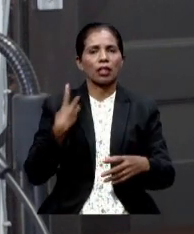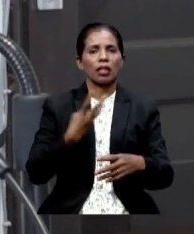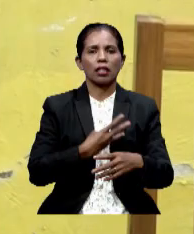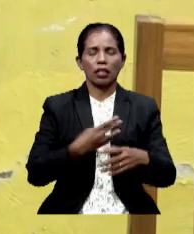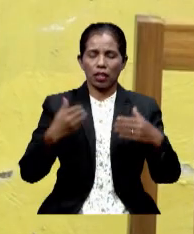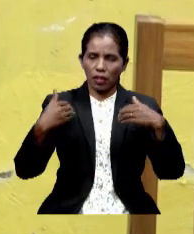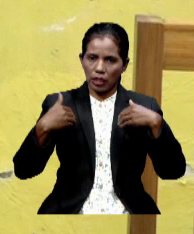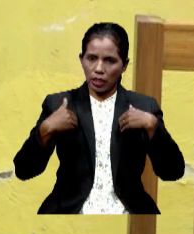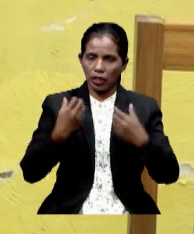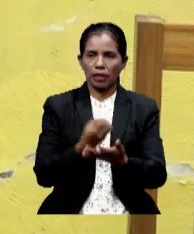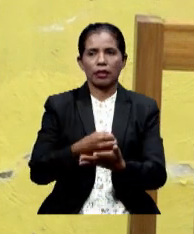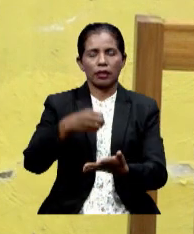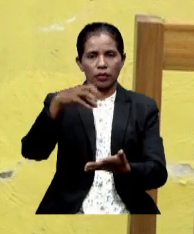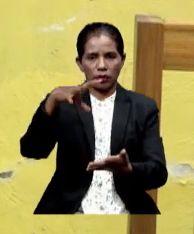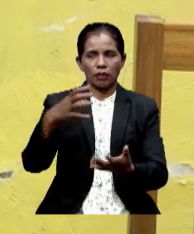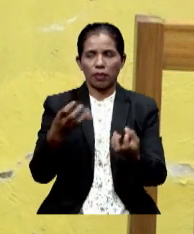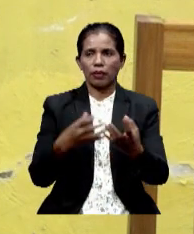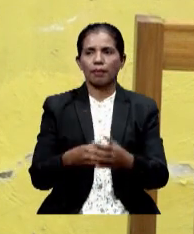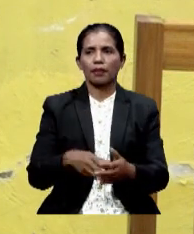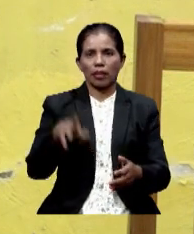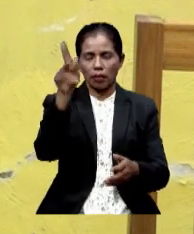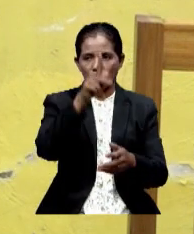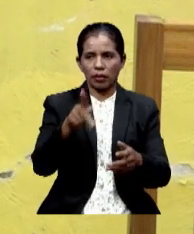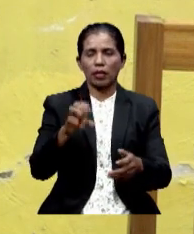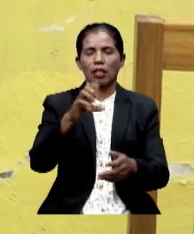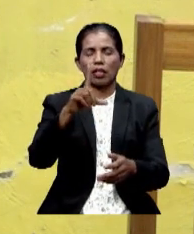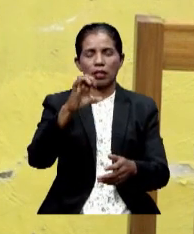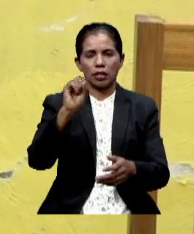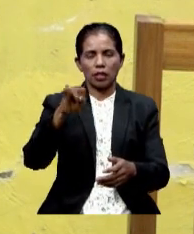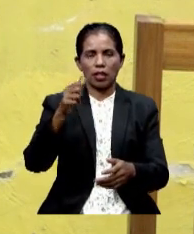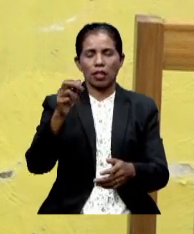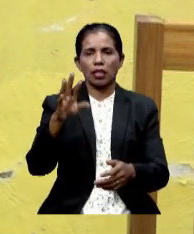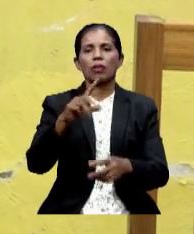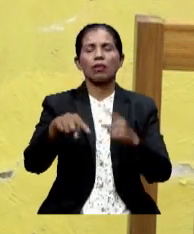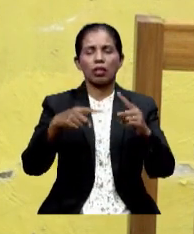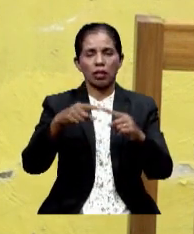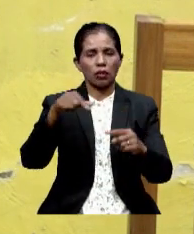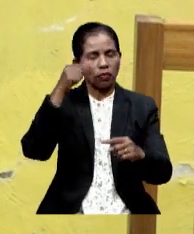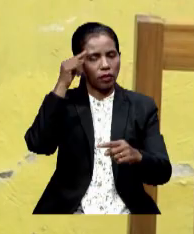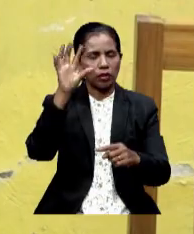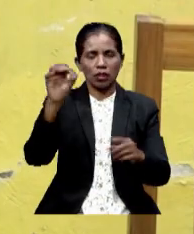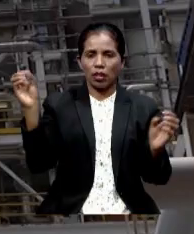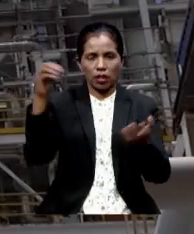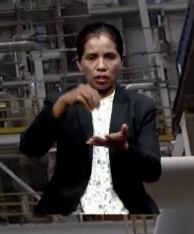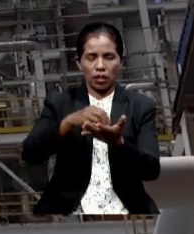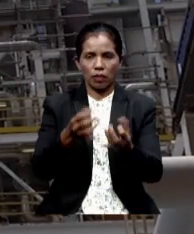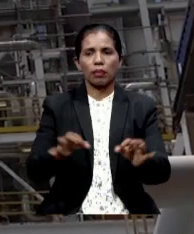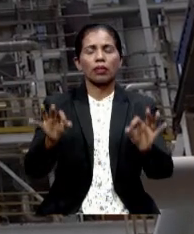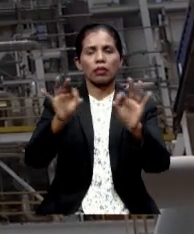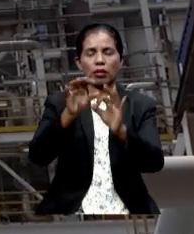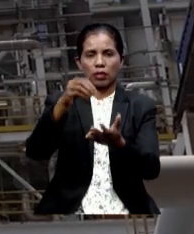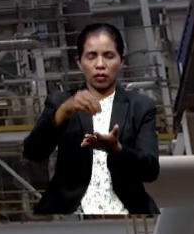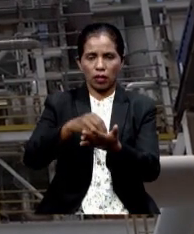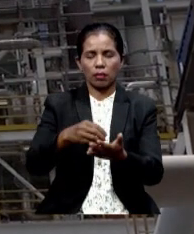sira mineiros. Pesquisadora Lau Hamuduk Elizare Febe Gomes Ateten, banheiro governo da CIA, latau prioridade para investimento